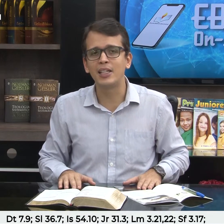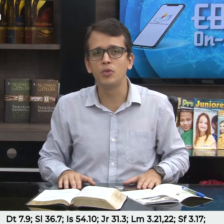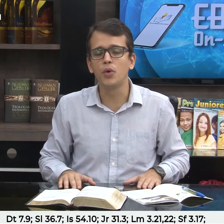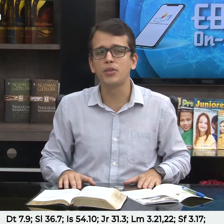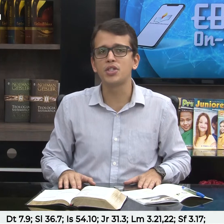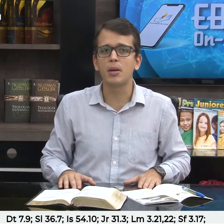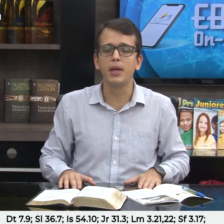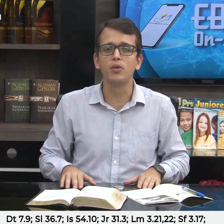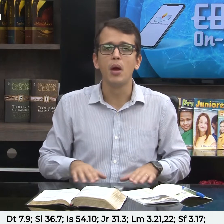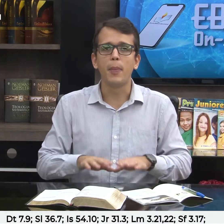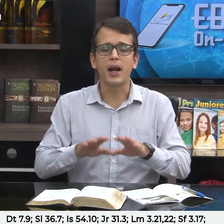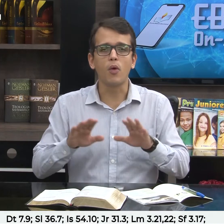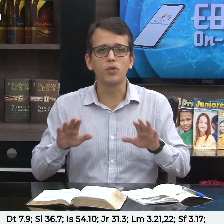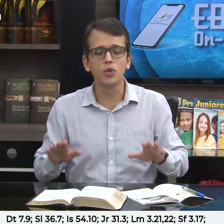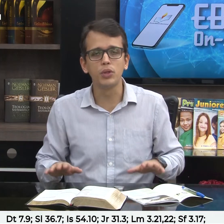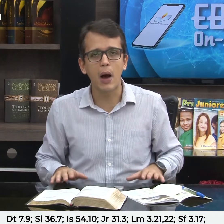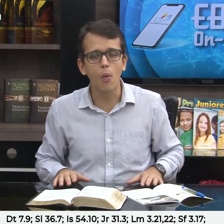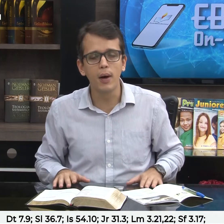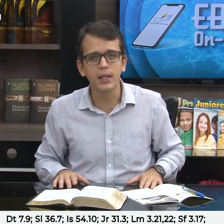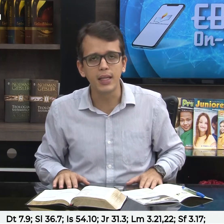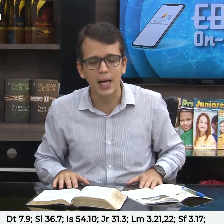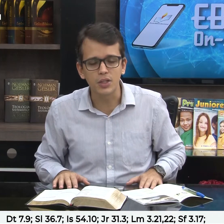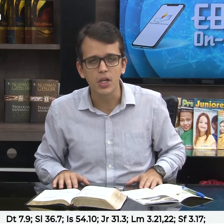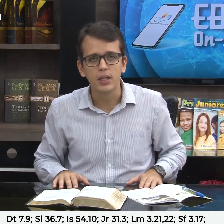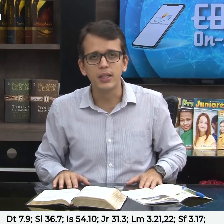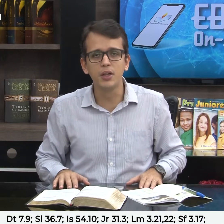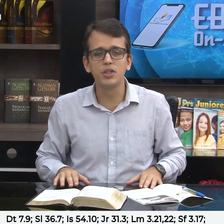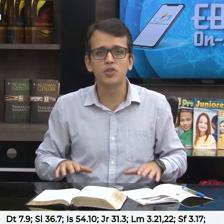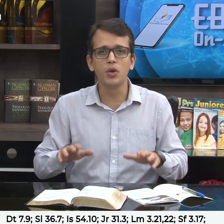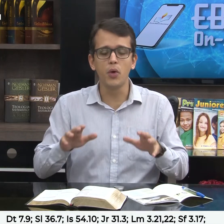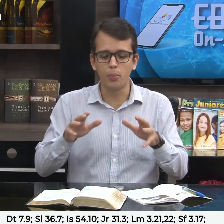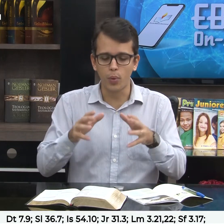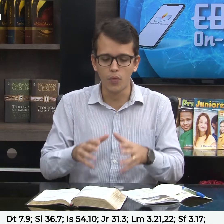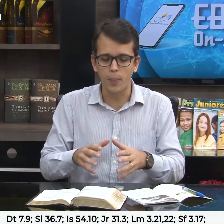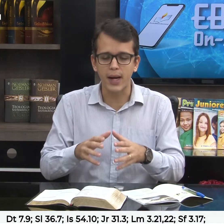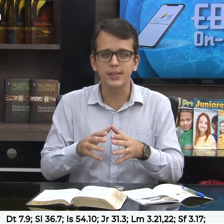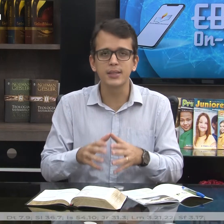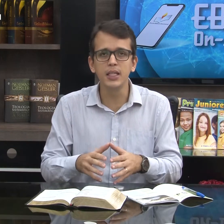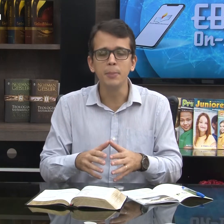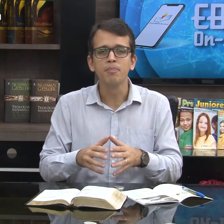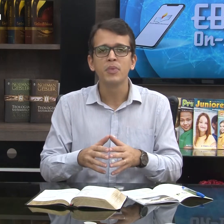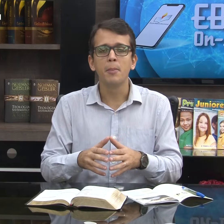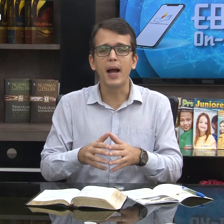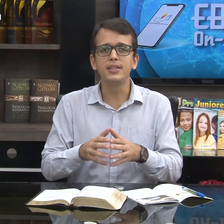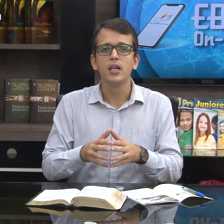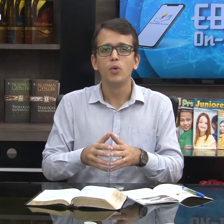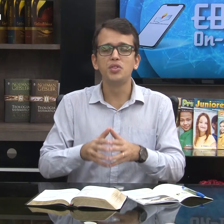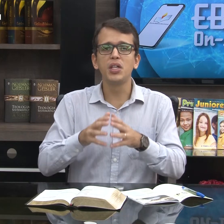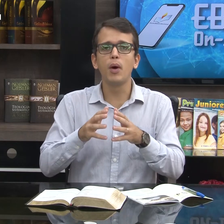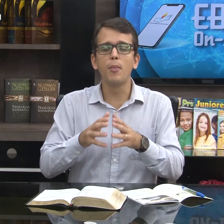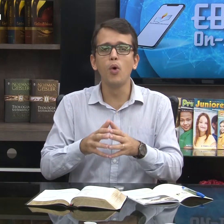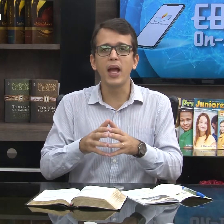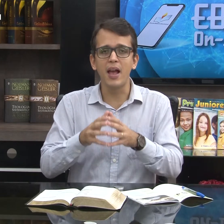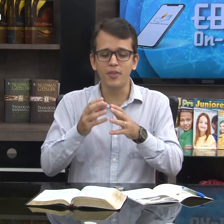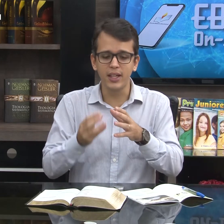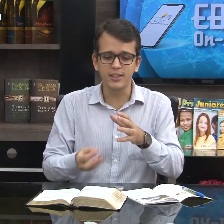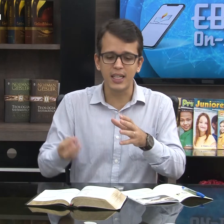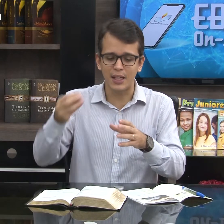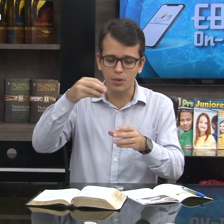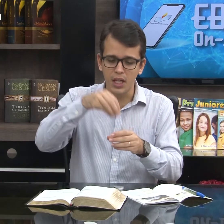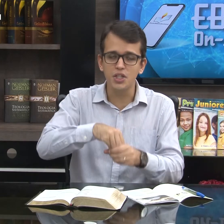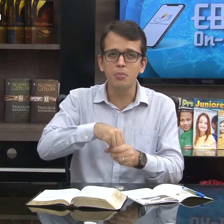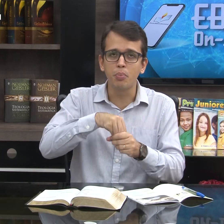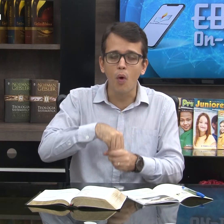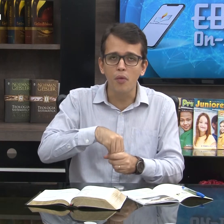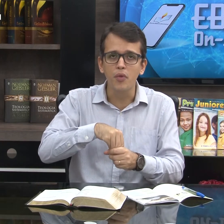é evidenciado novo testamento para com toda a humanidade Deus escolheu um povo para si mas o seu amor